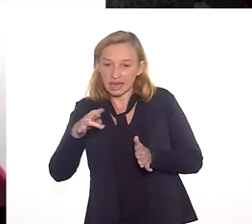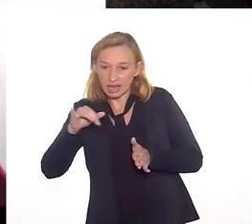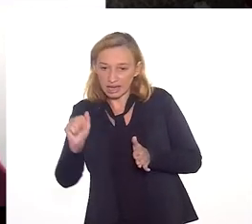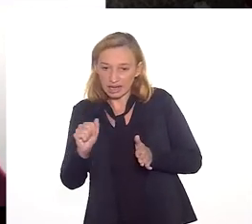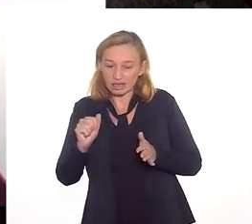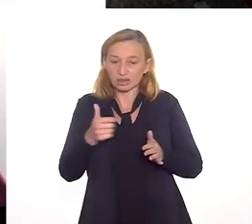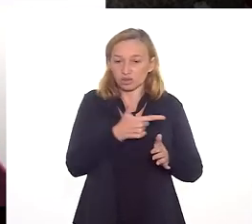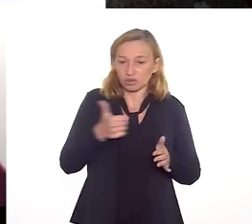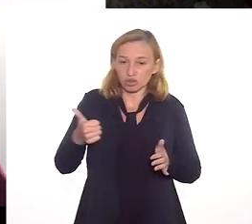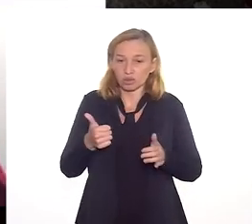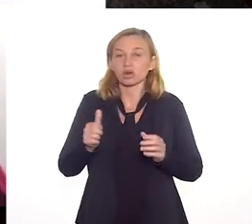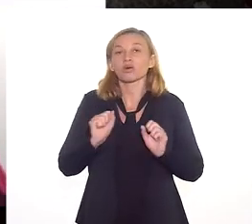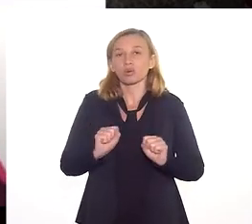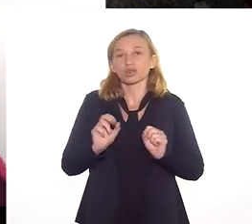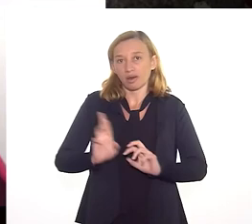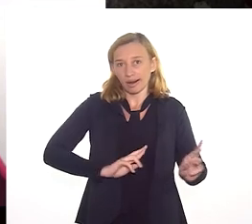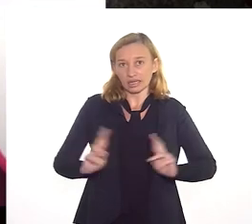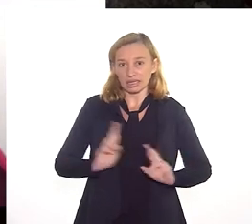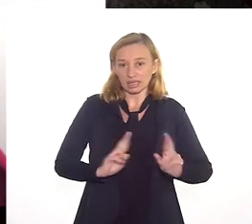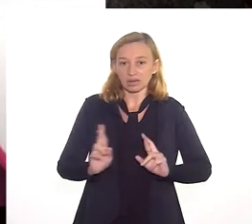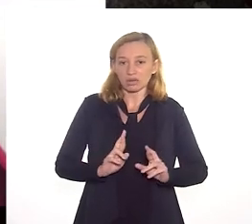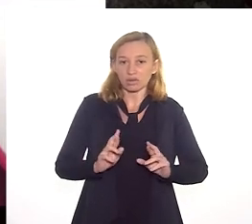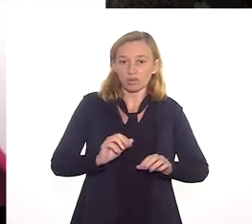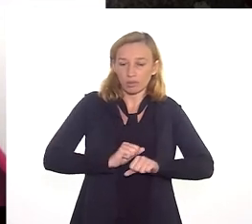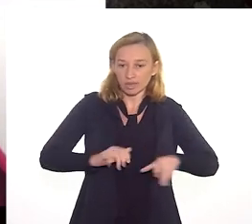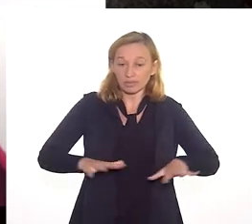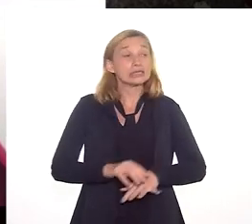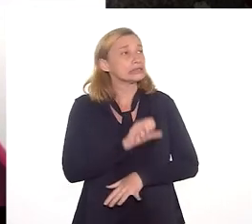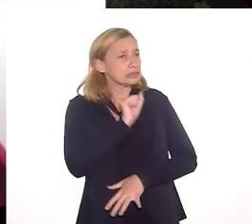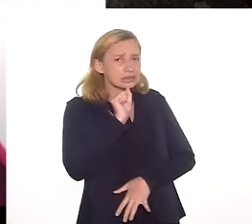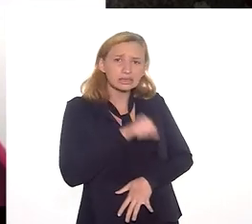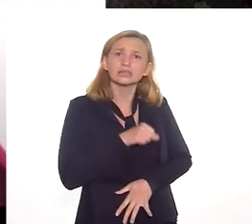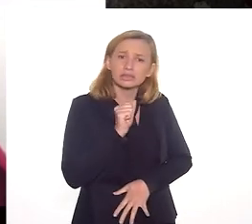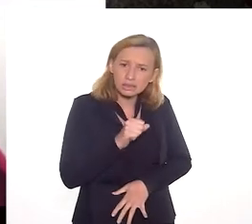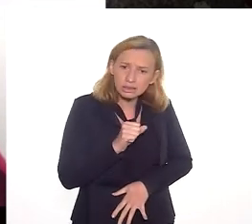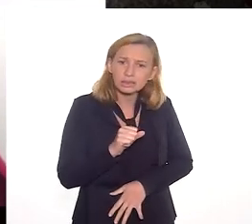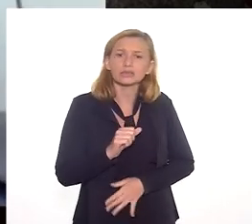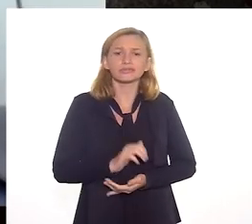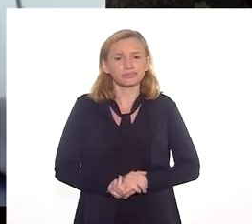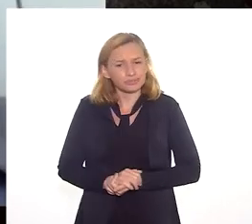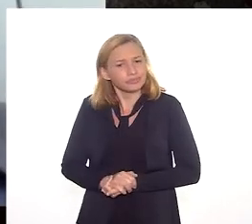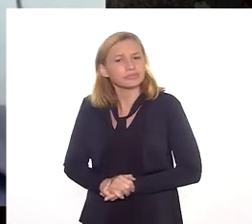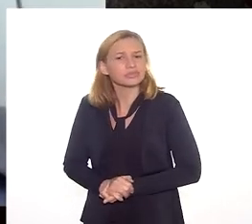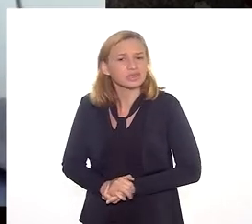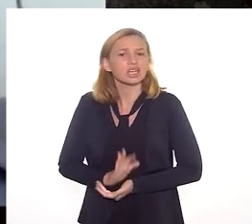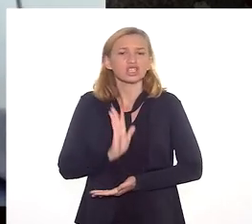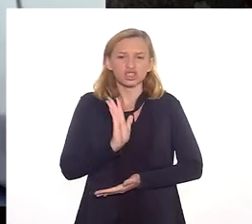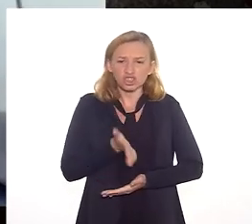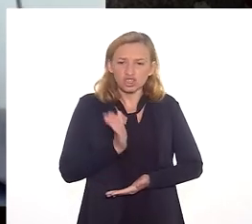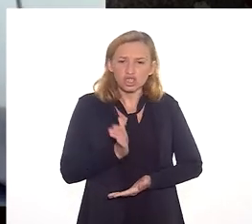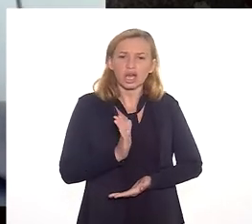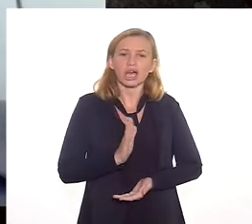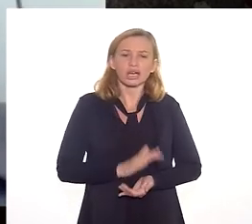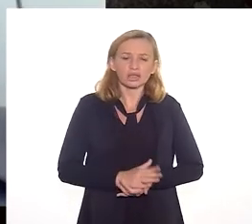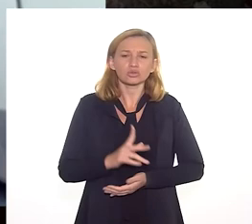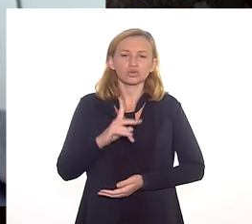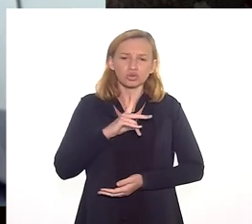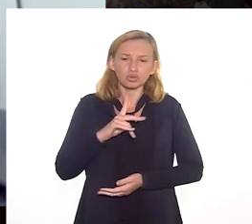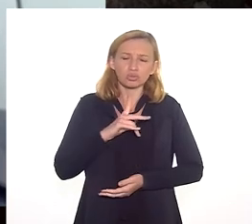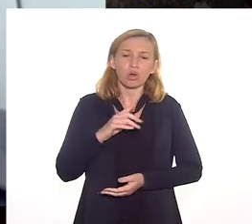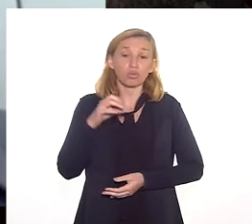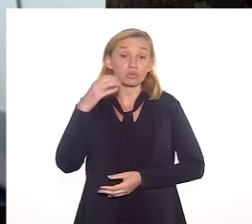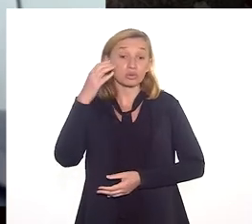2021. Isso pode ter alguma relação com a pandemia? Sim, é uma expectativa já dos